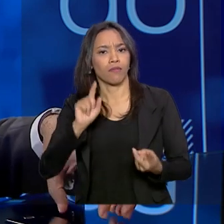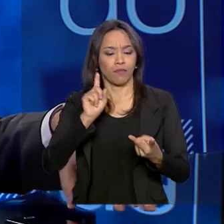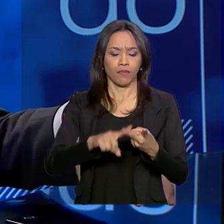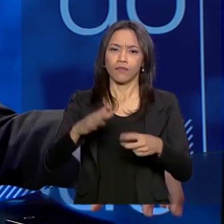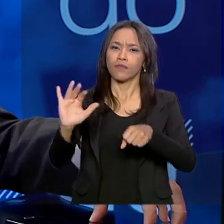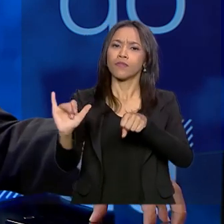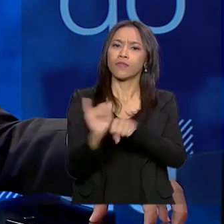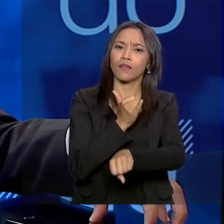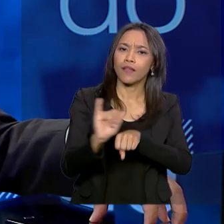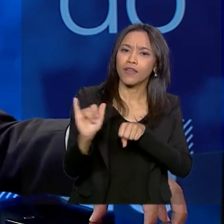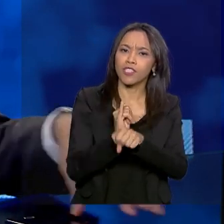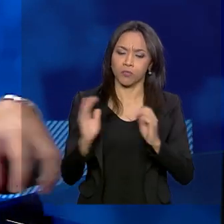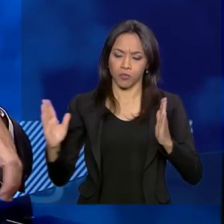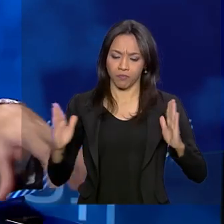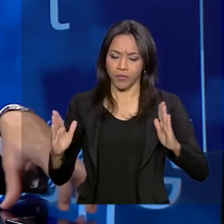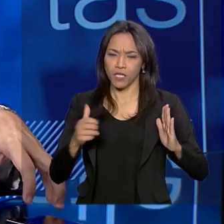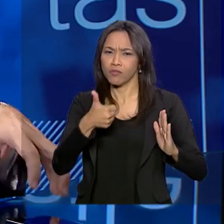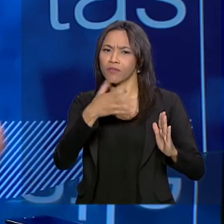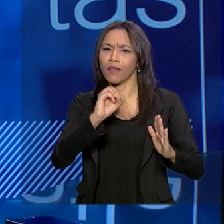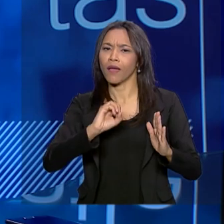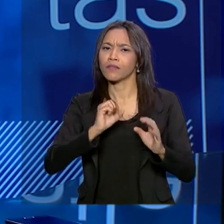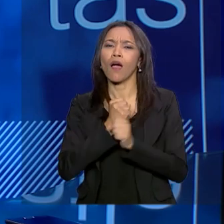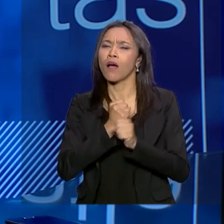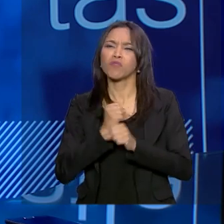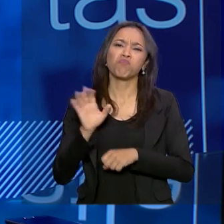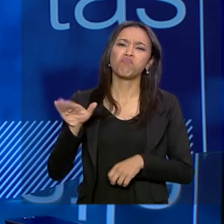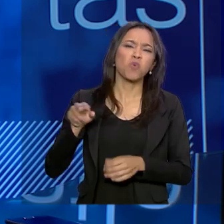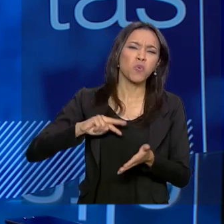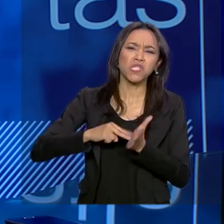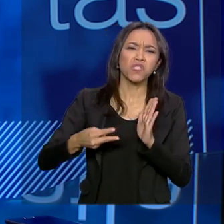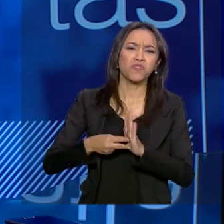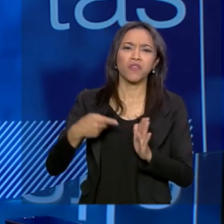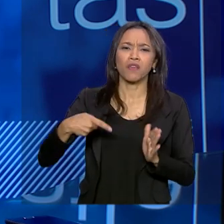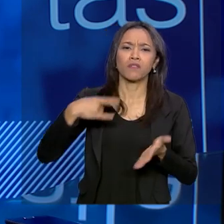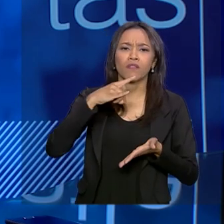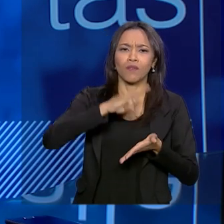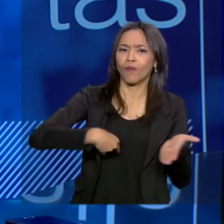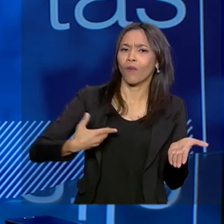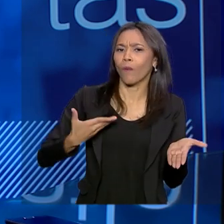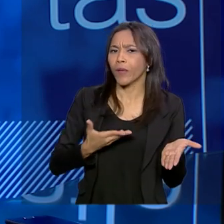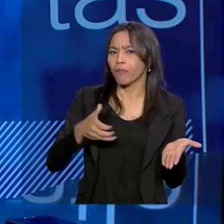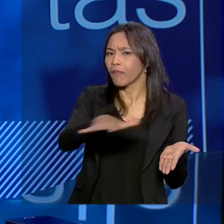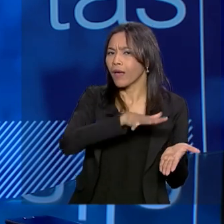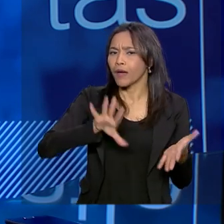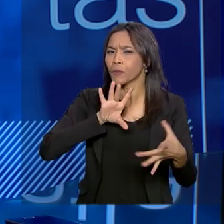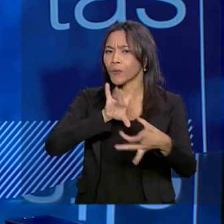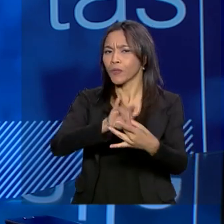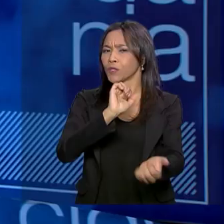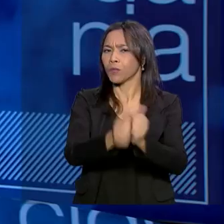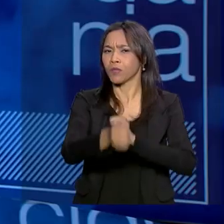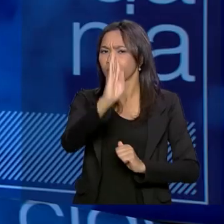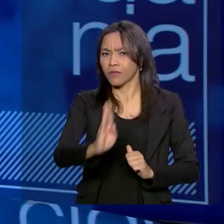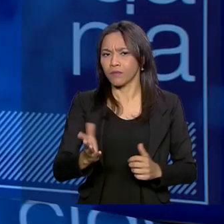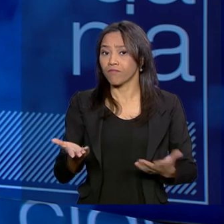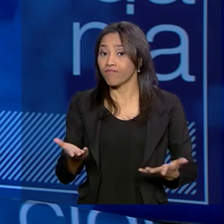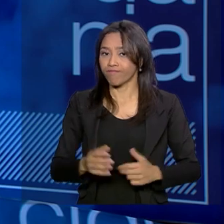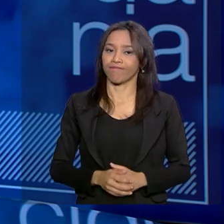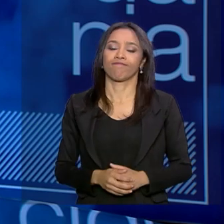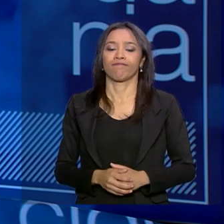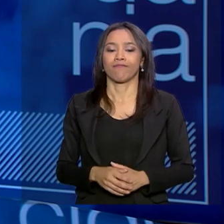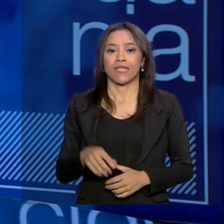estratégias para 10 anos, né? O que significa esse documento para essa área esportiva brasileira? Esse